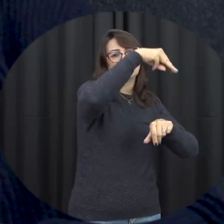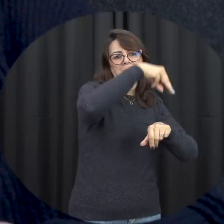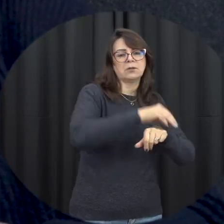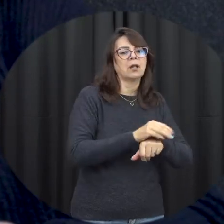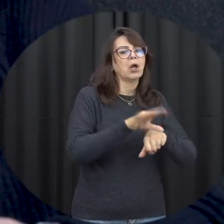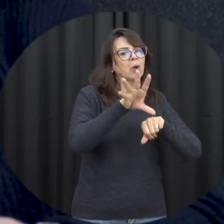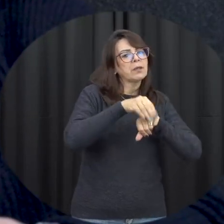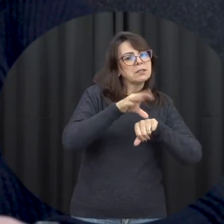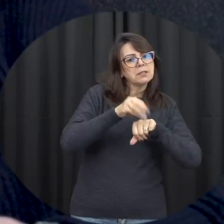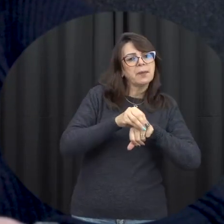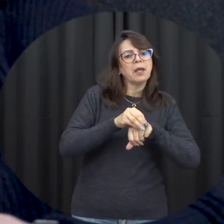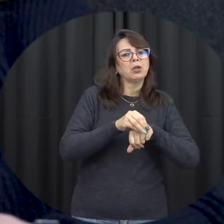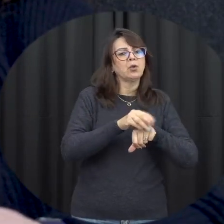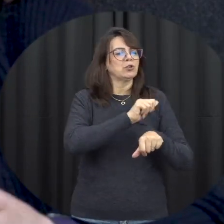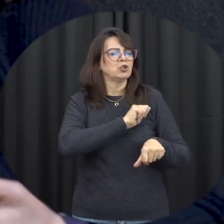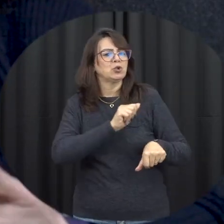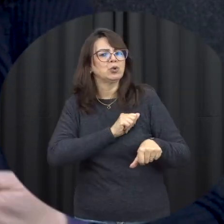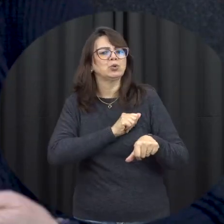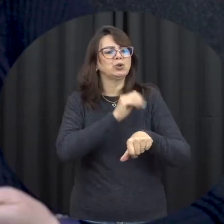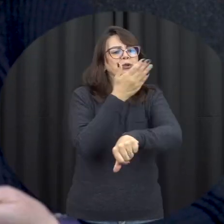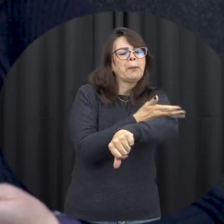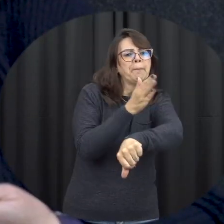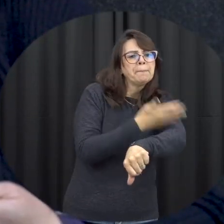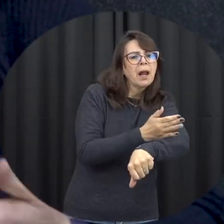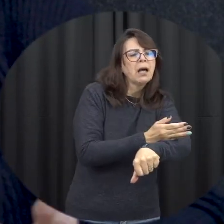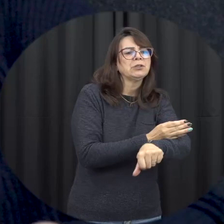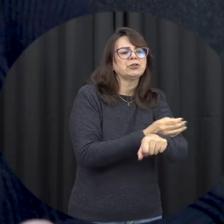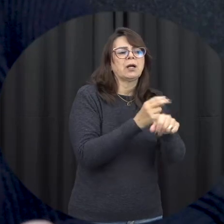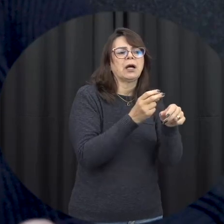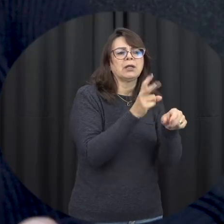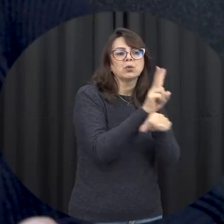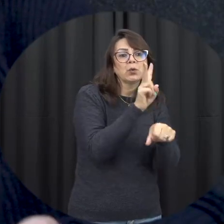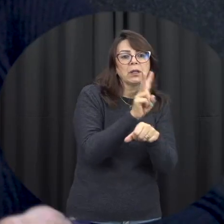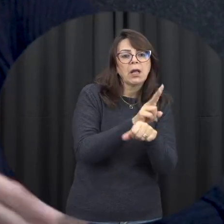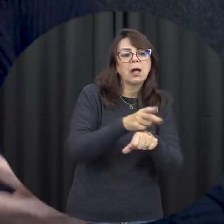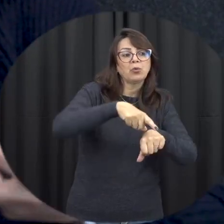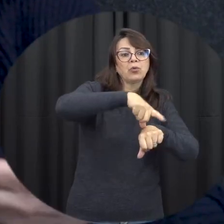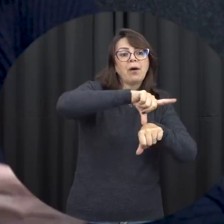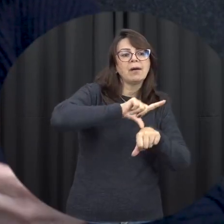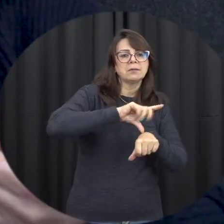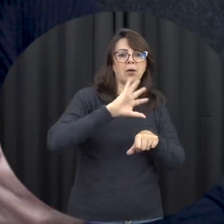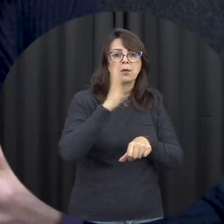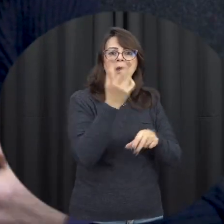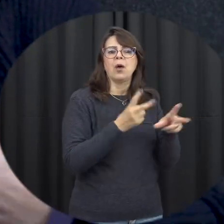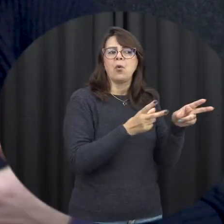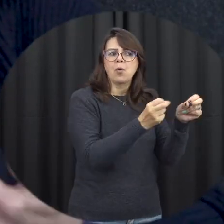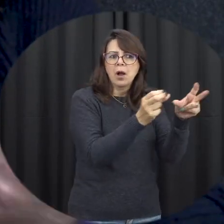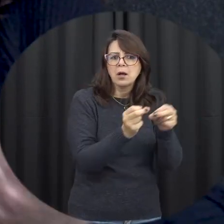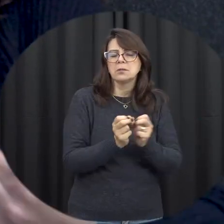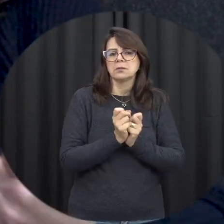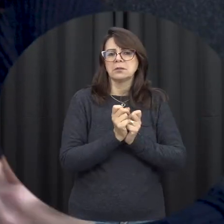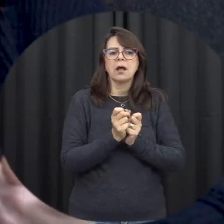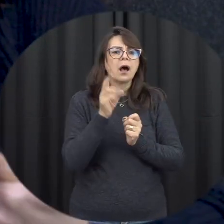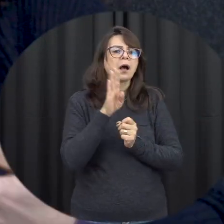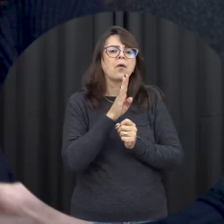conhecimentos, atitudes e práticas em relação ao exame preventivo do câncer do colo do útero. Então, era conhecer, saber